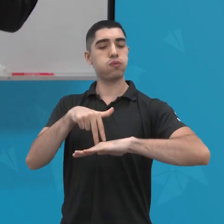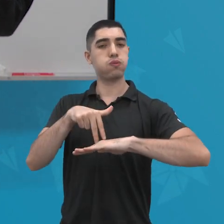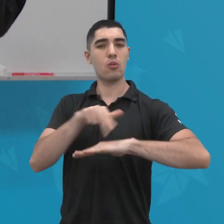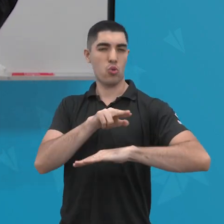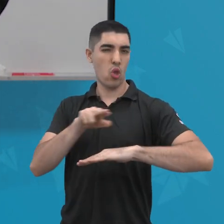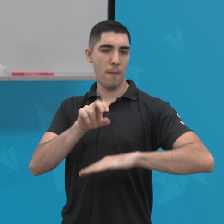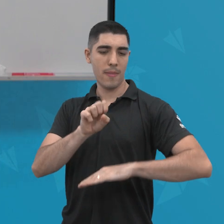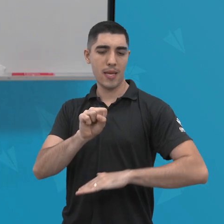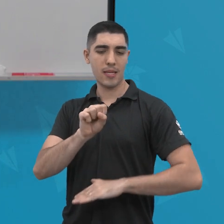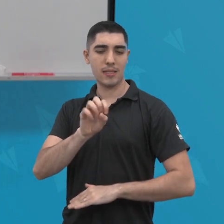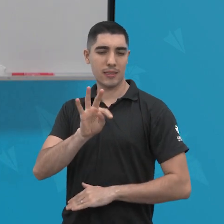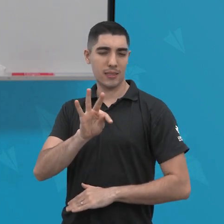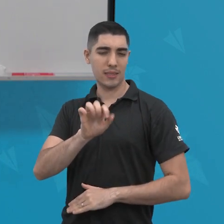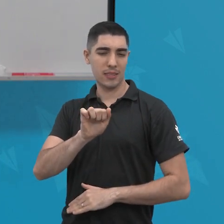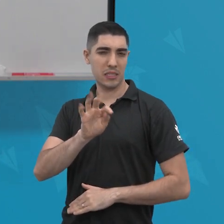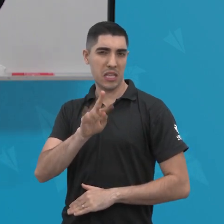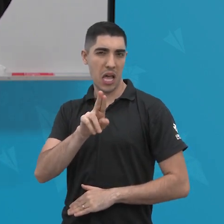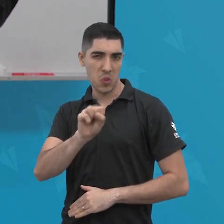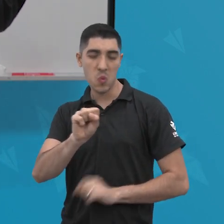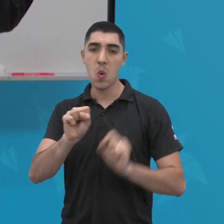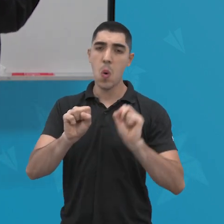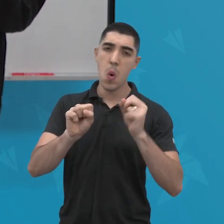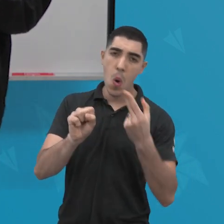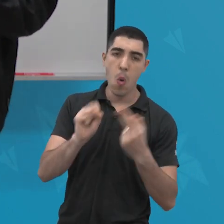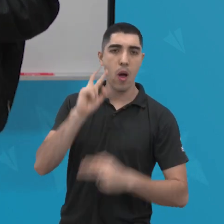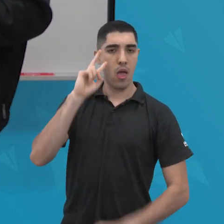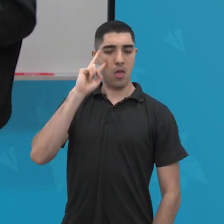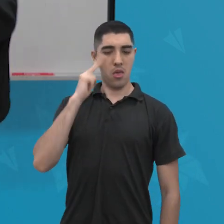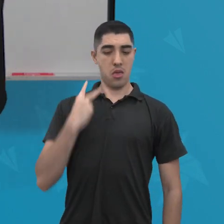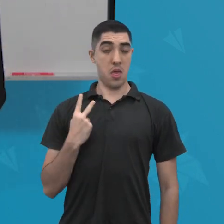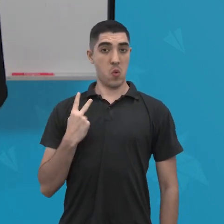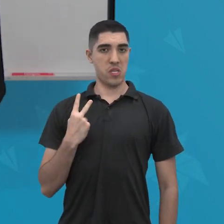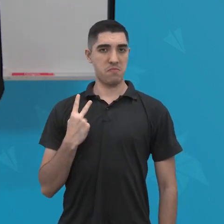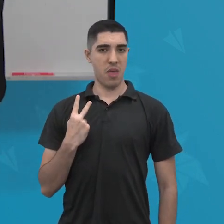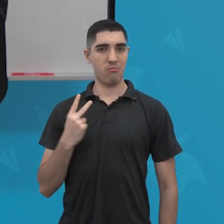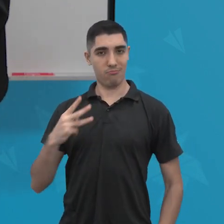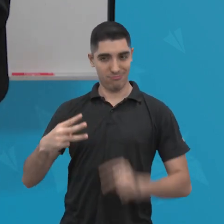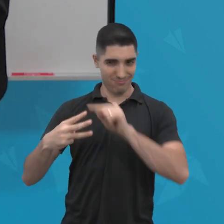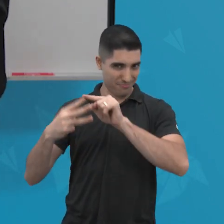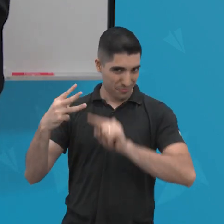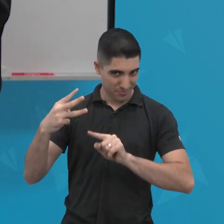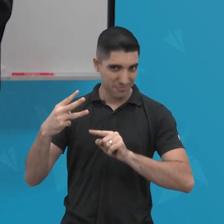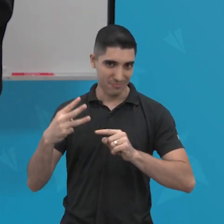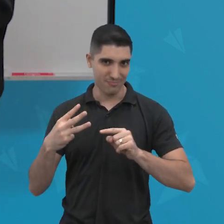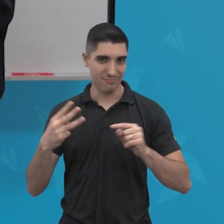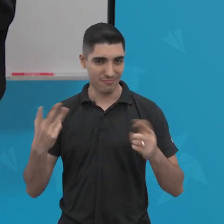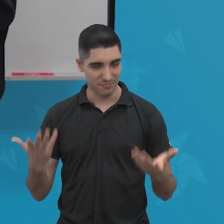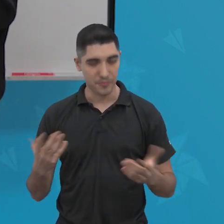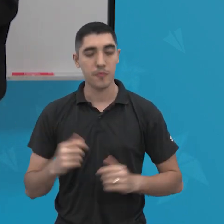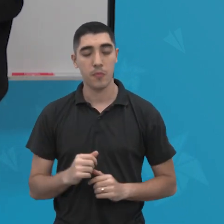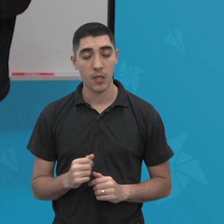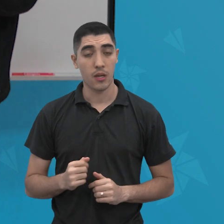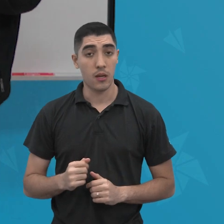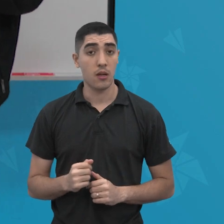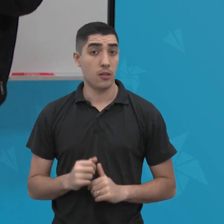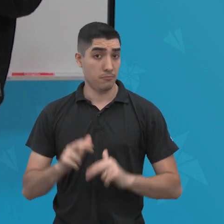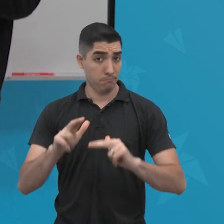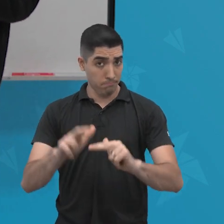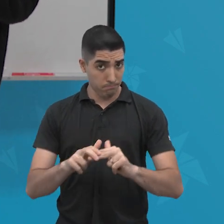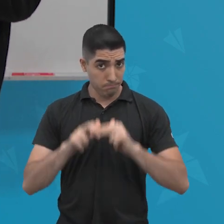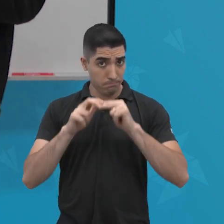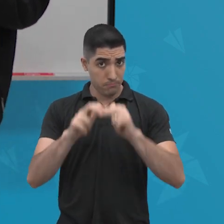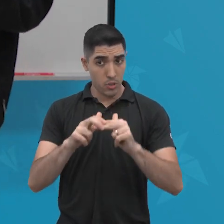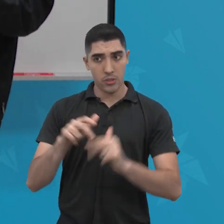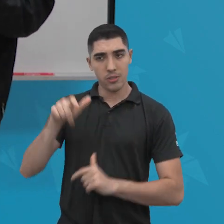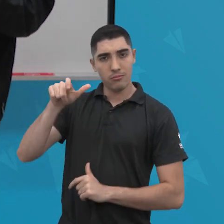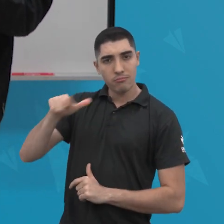que eu estou chamando aqui de reconhecimento, né? Então, ao mencionar aquilo que seria um